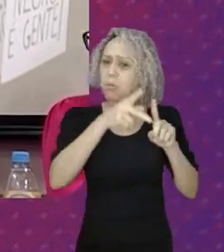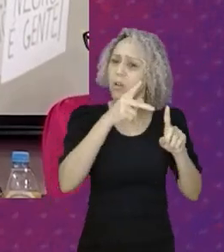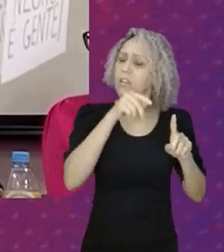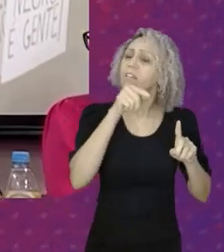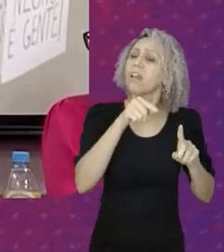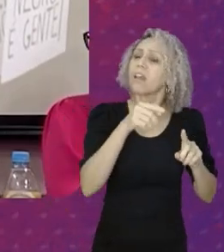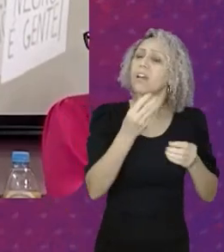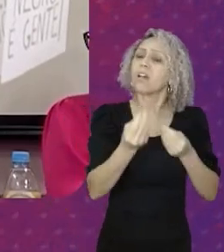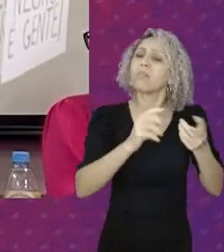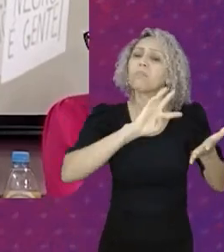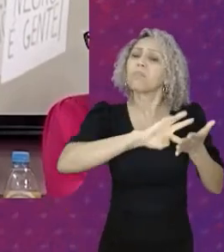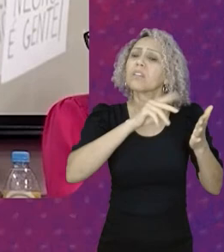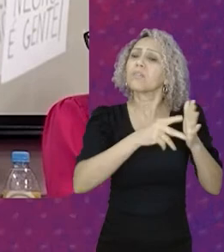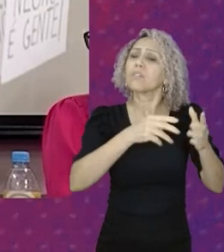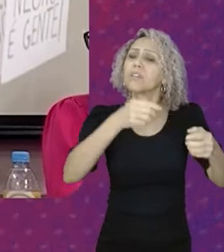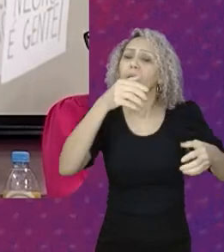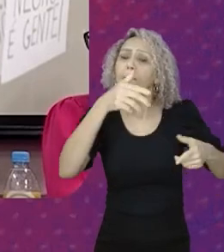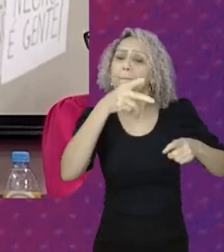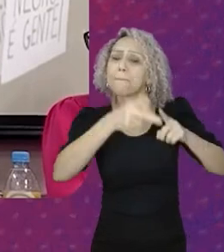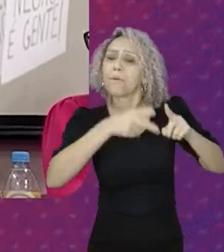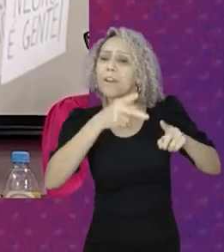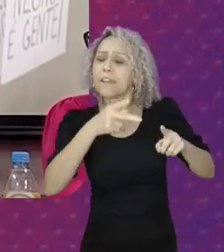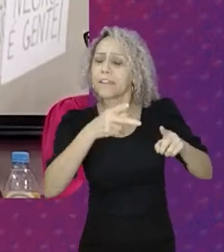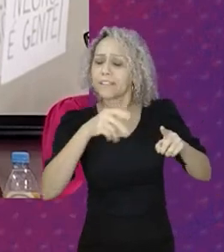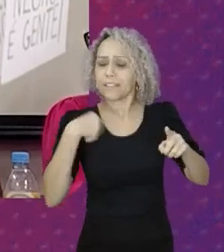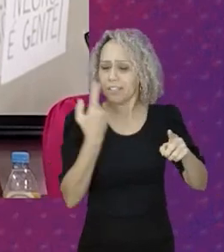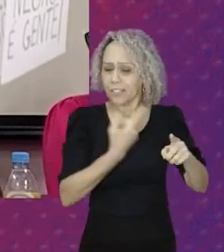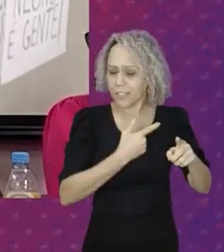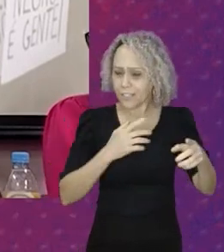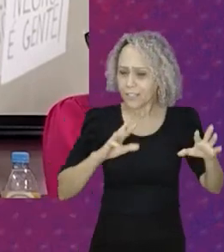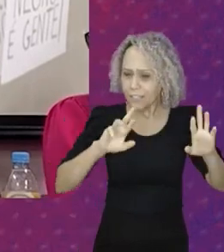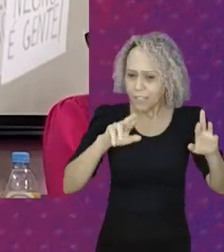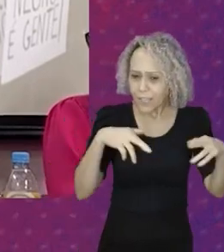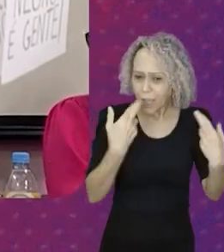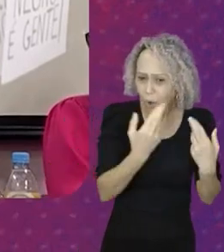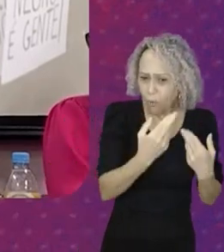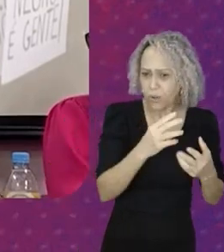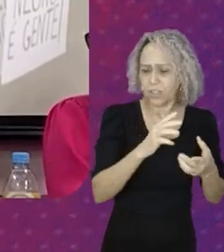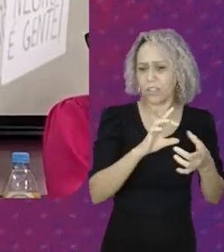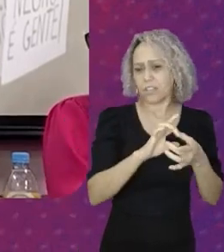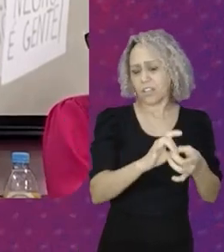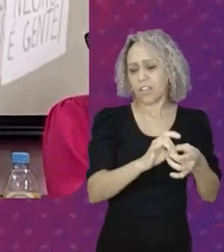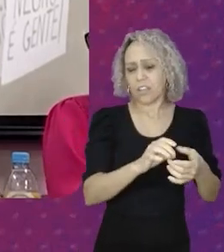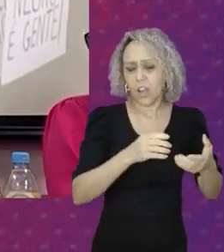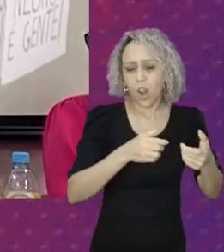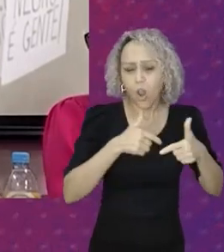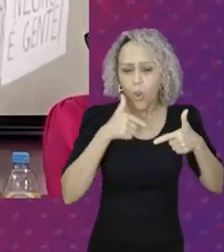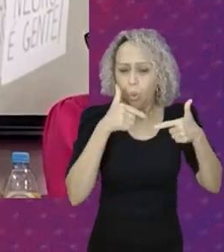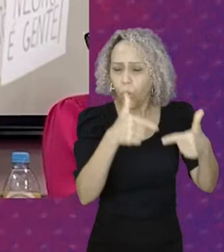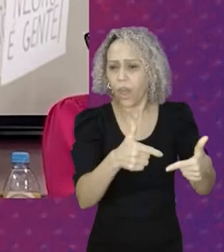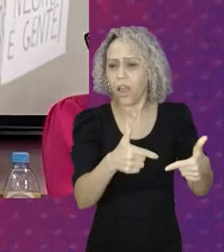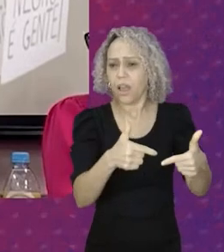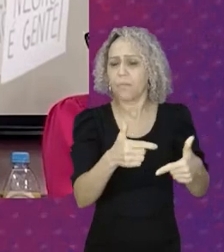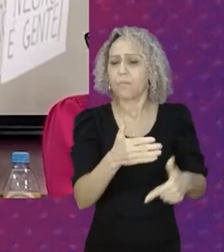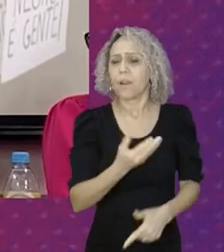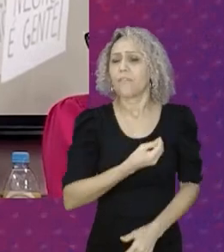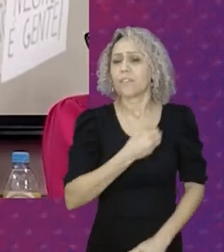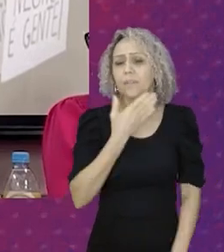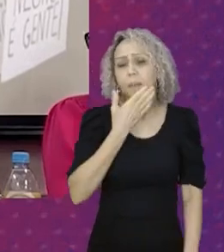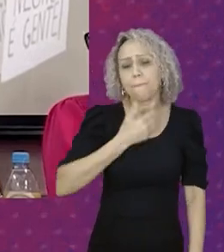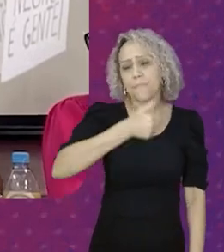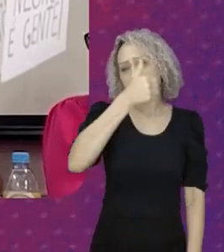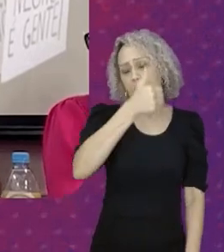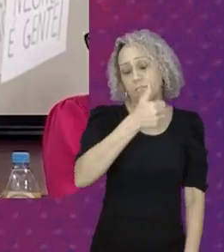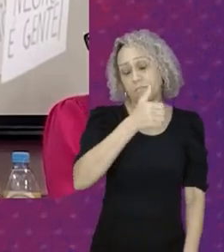se reunir, se organizar, lutar para a melhoria da condição de vida entre as pessoas. Então, o movimento negro, ao longo